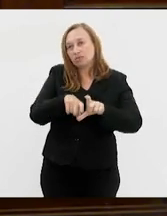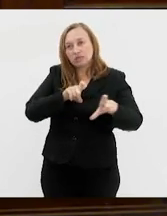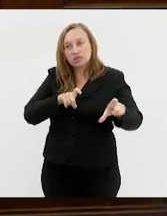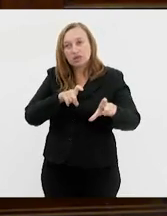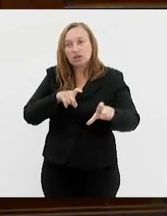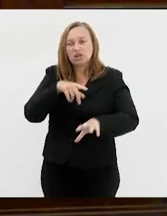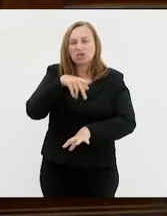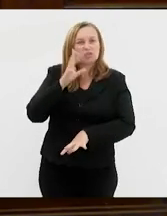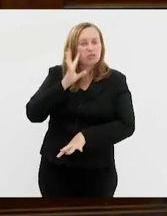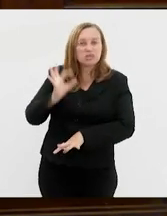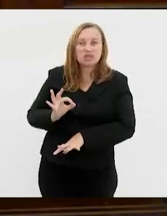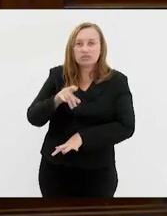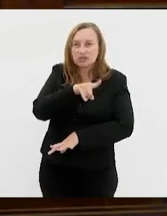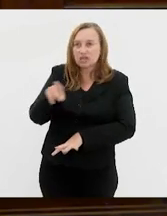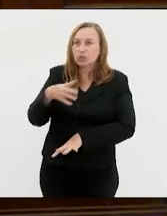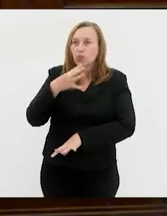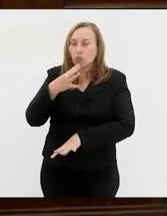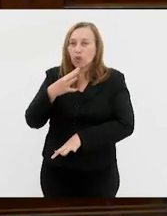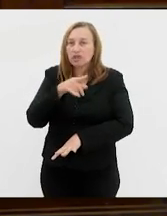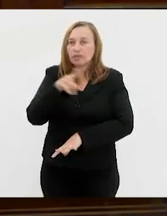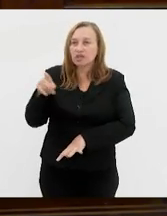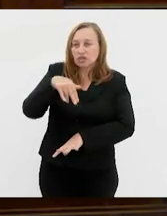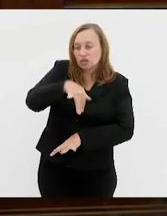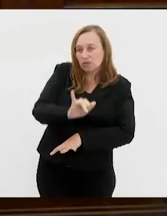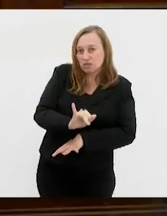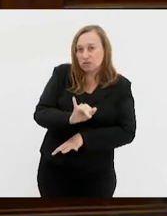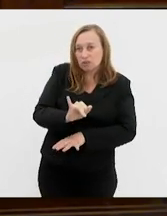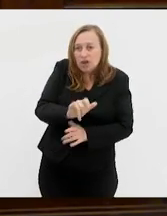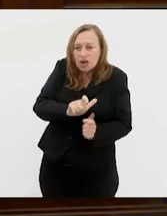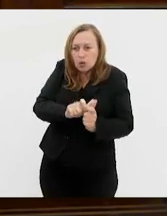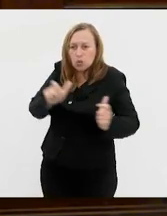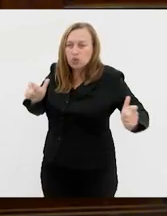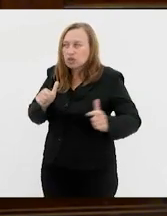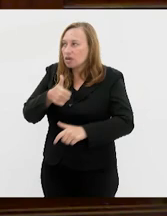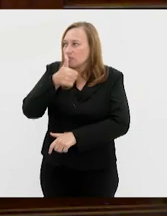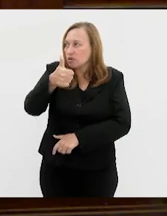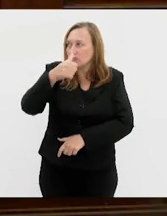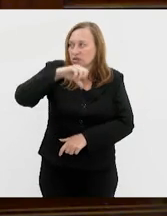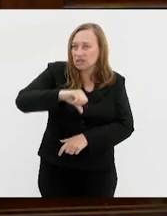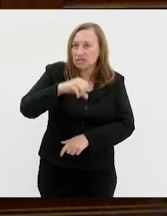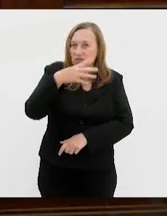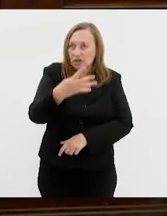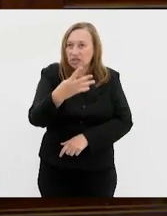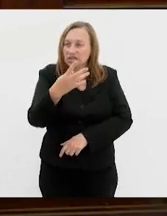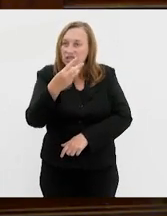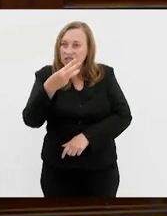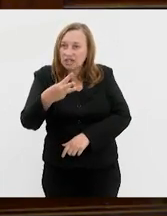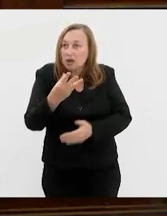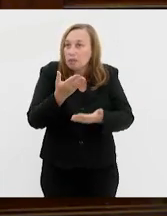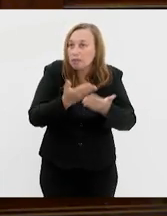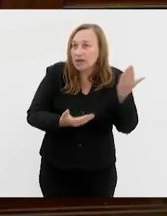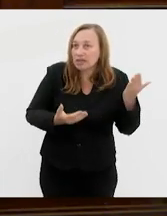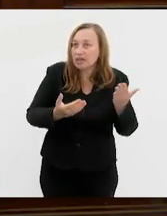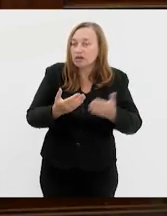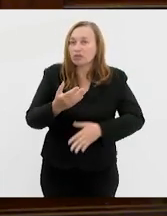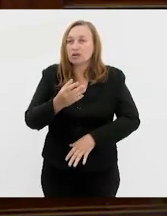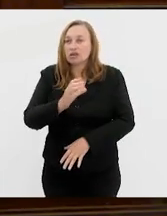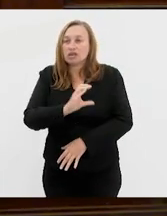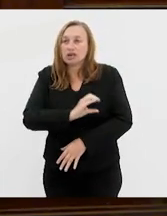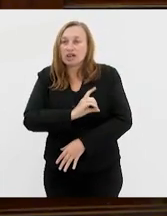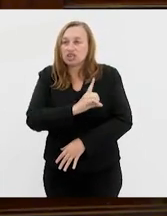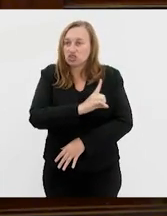muito grande. Nova Iguaçu, em 1943, perdeu Caxias, que era Nova